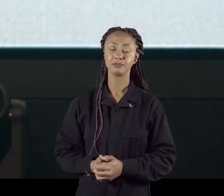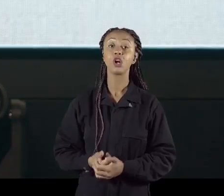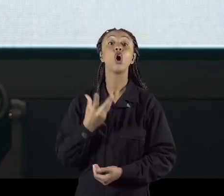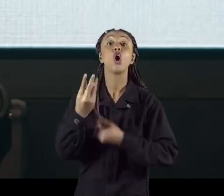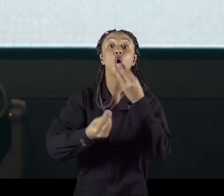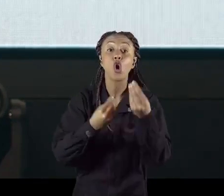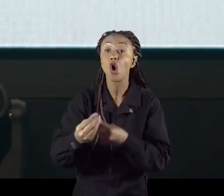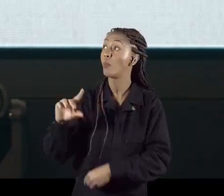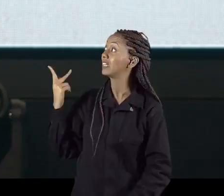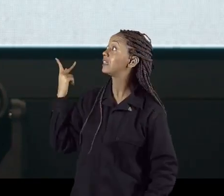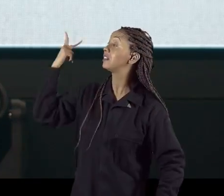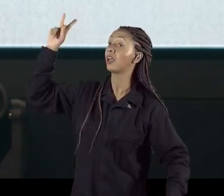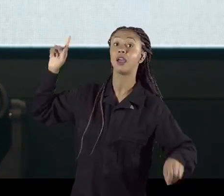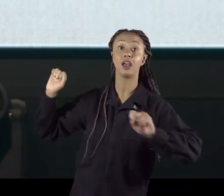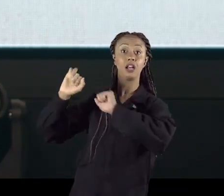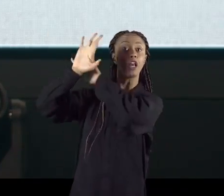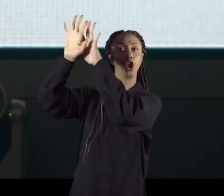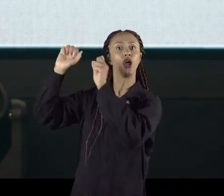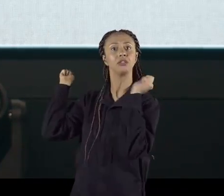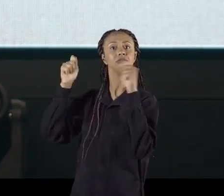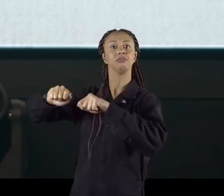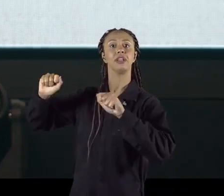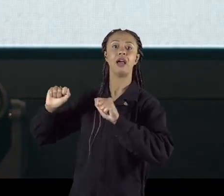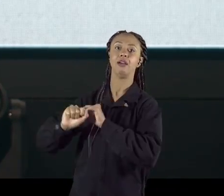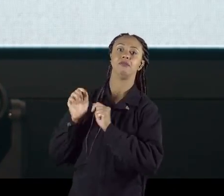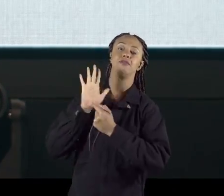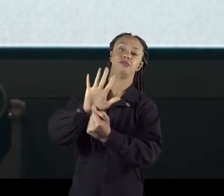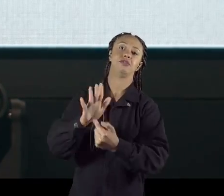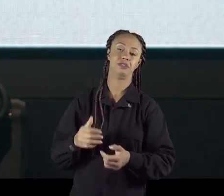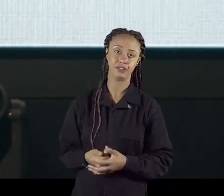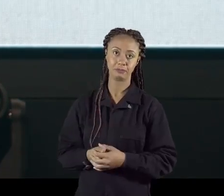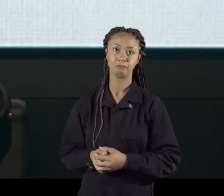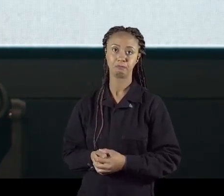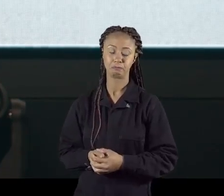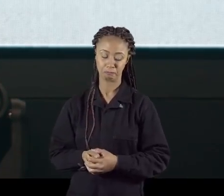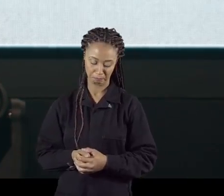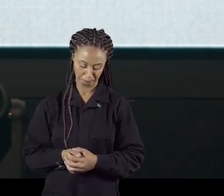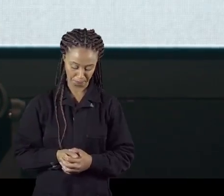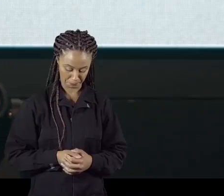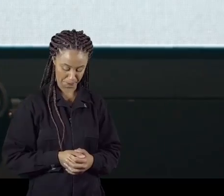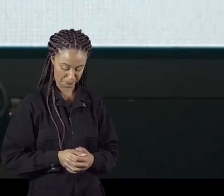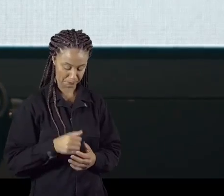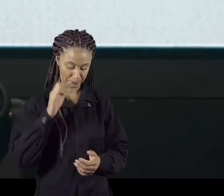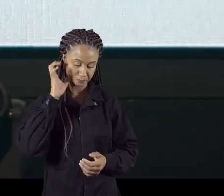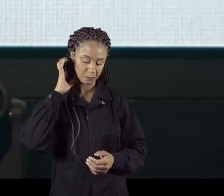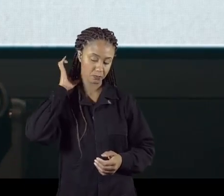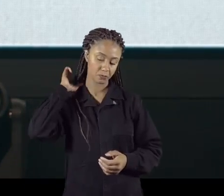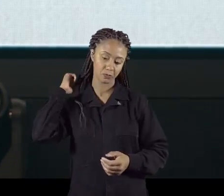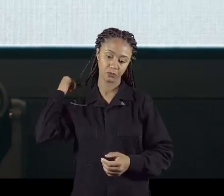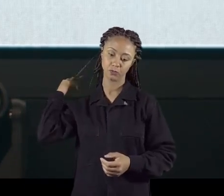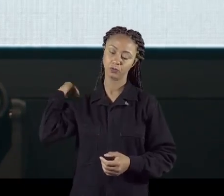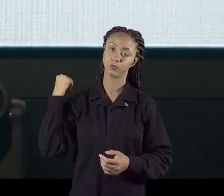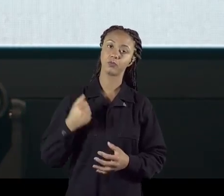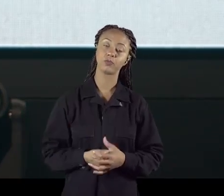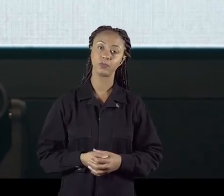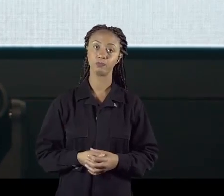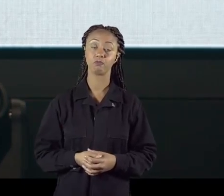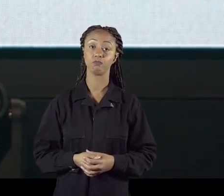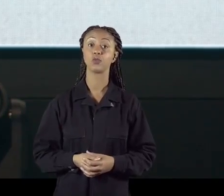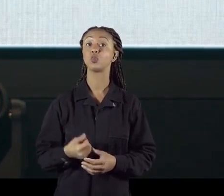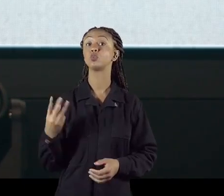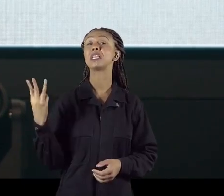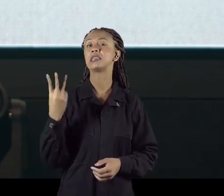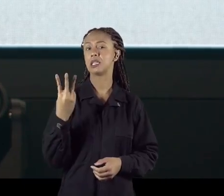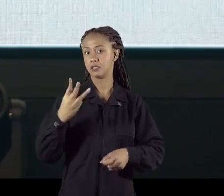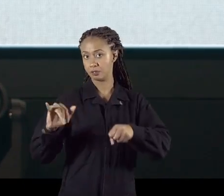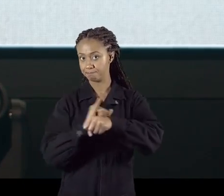glória de Deus na sua vida E aí o terceiro fundamento